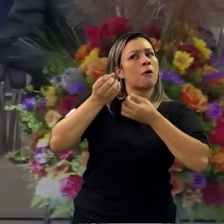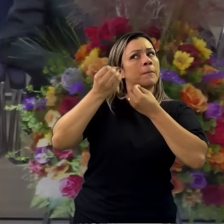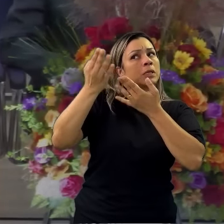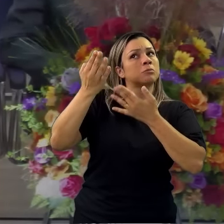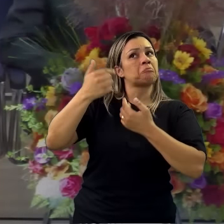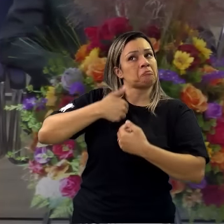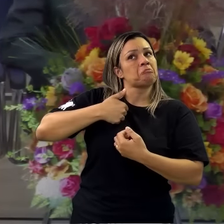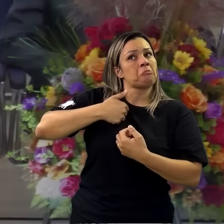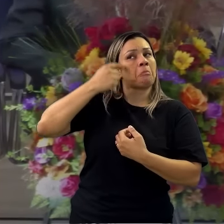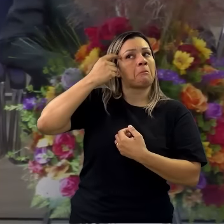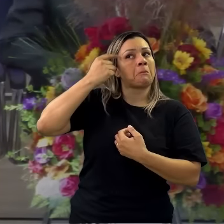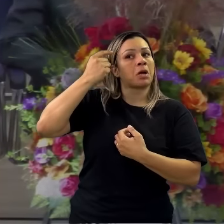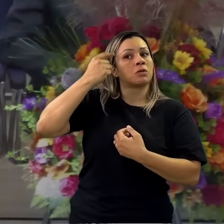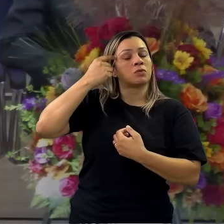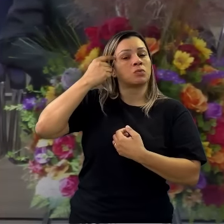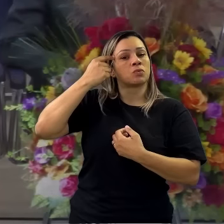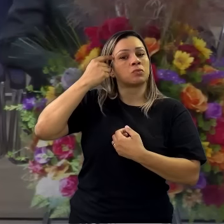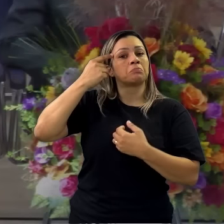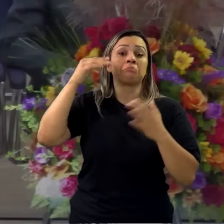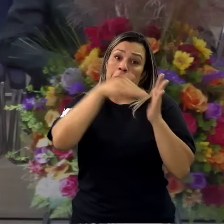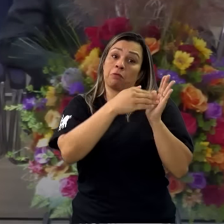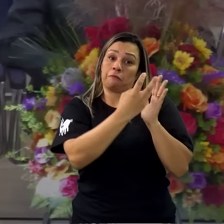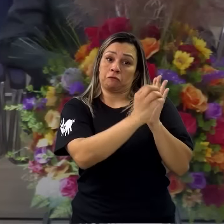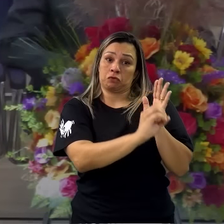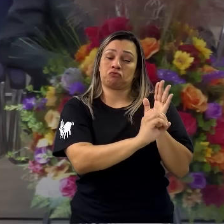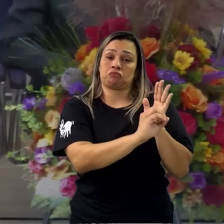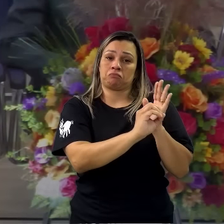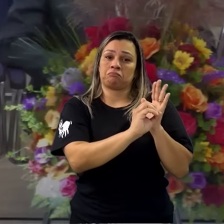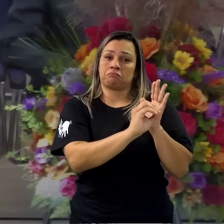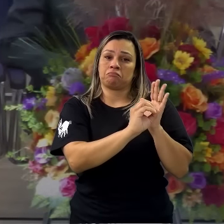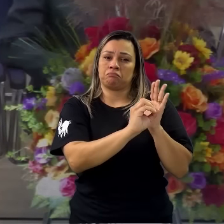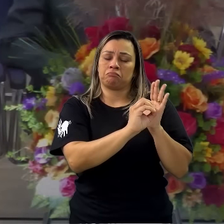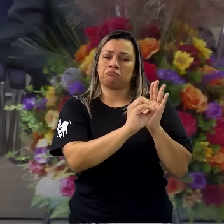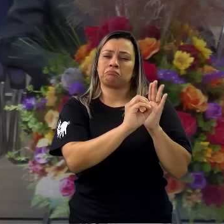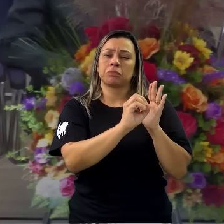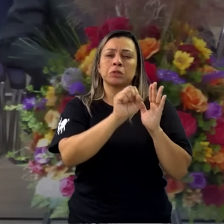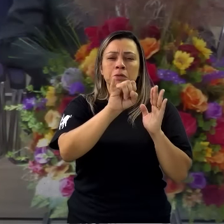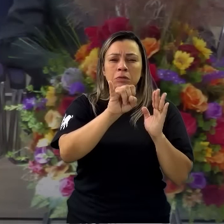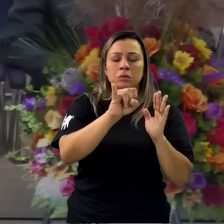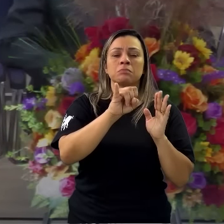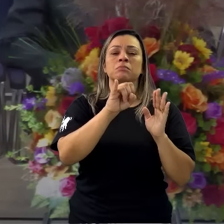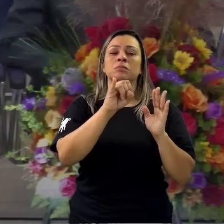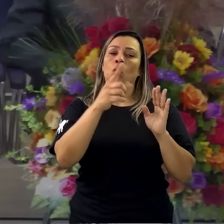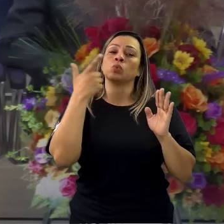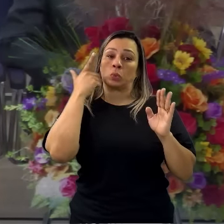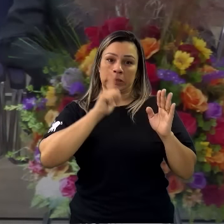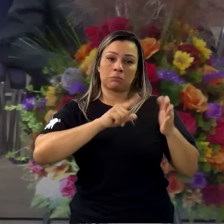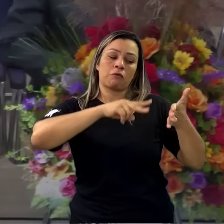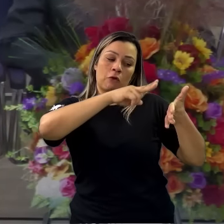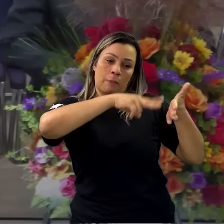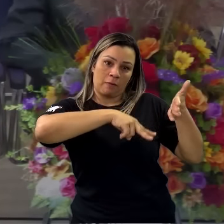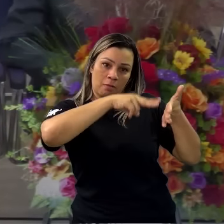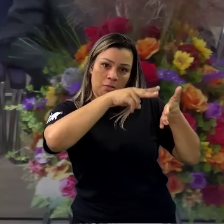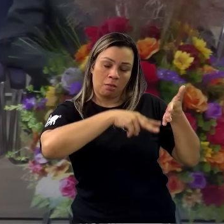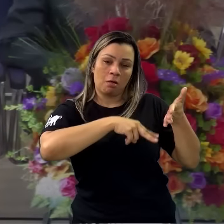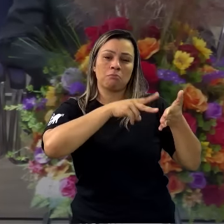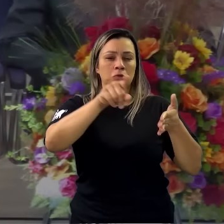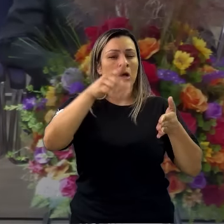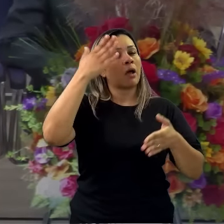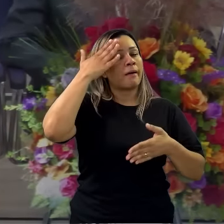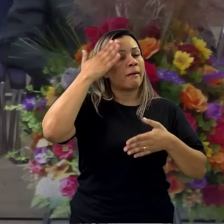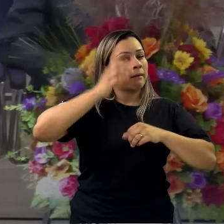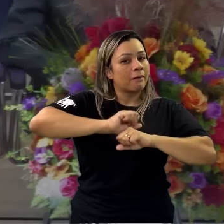está até o verso de número 20 quando os irmãos puderem choraram permitir nós vamos decorrer aqui nós vamos alcançar os irmãos vão